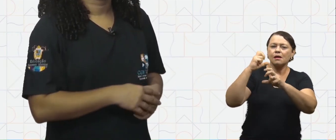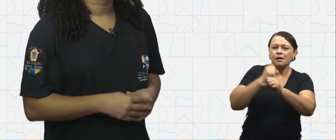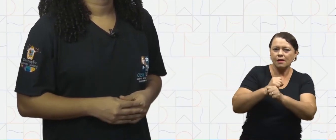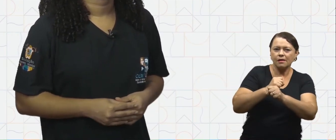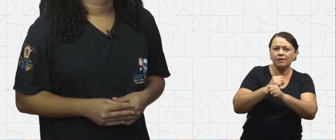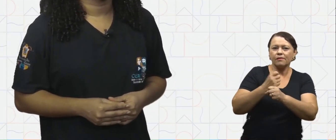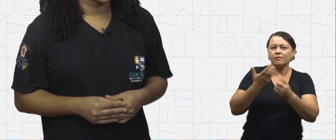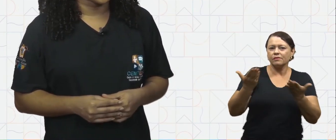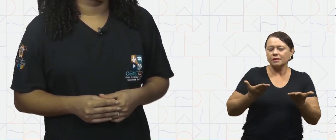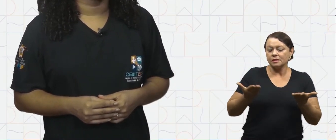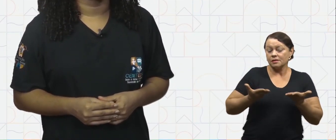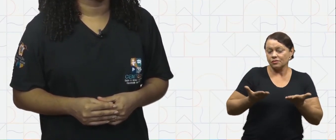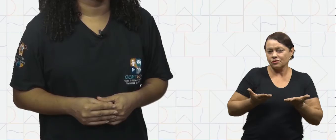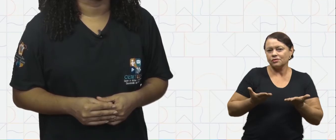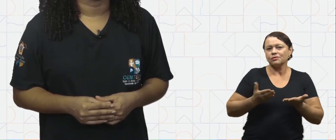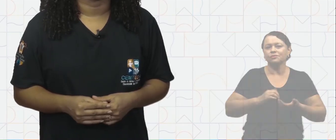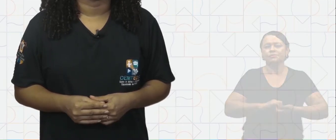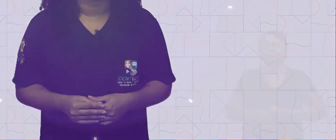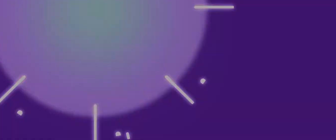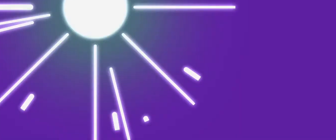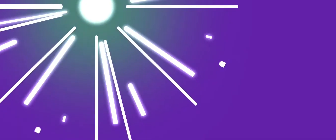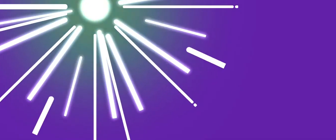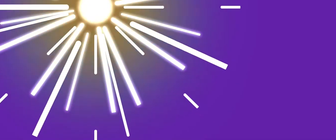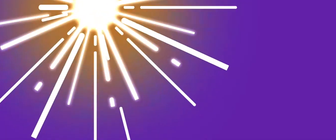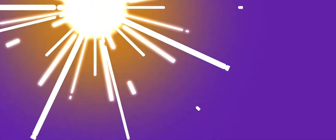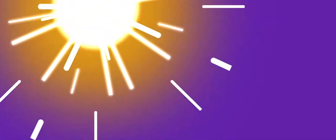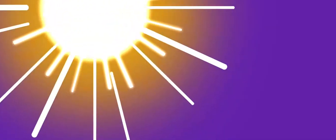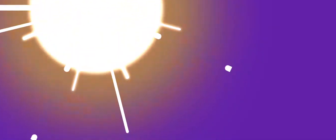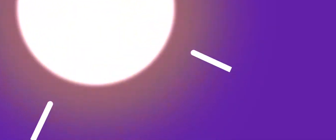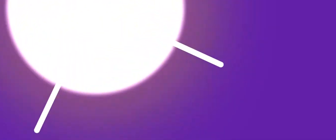muita atenção que chegou a hora da revisão.